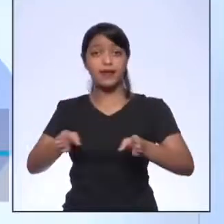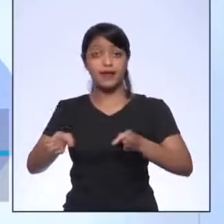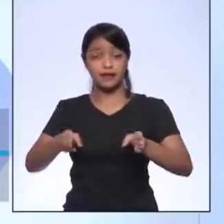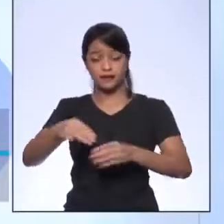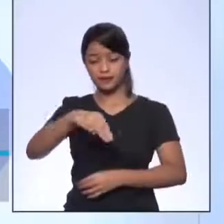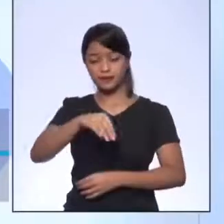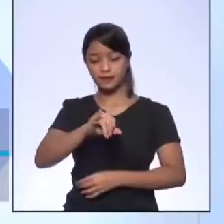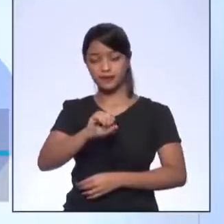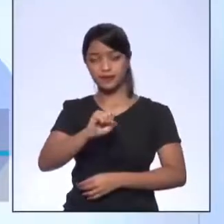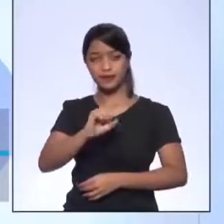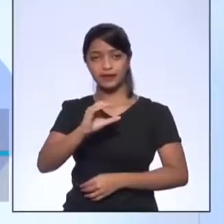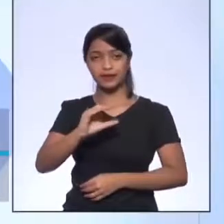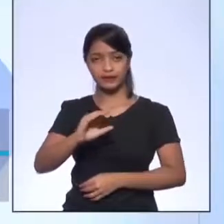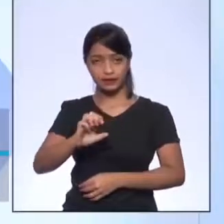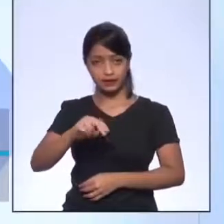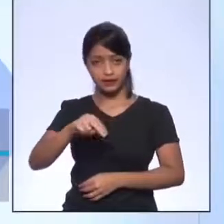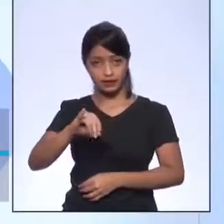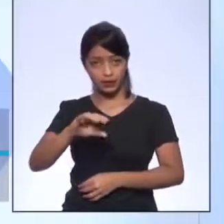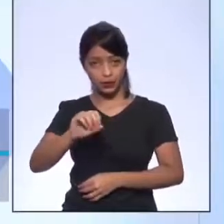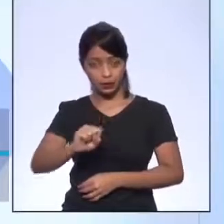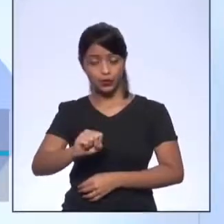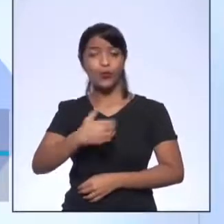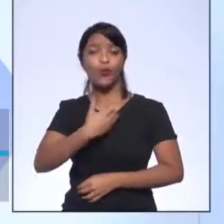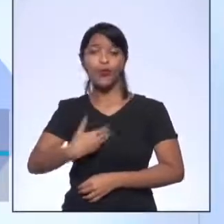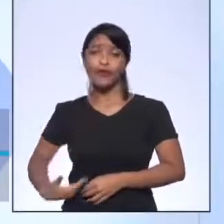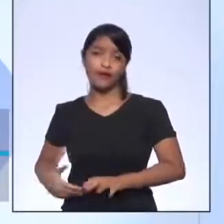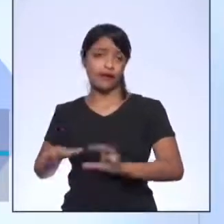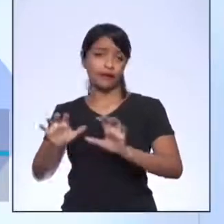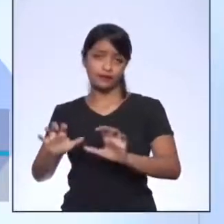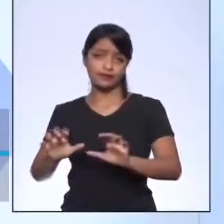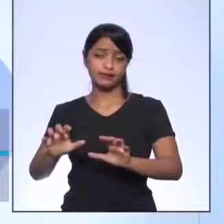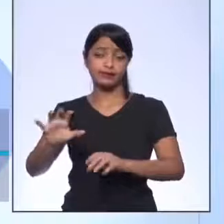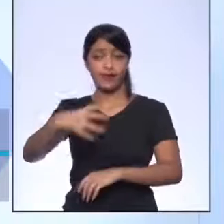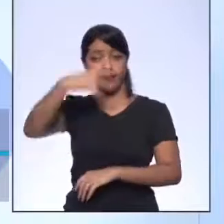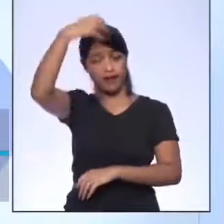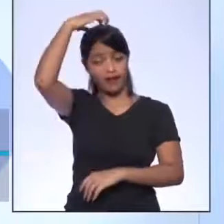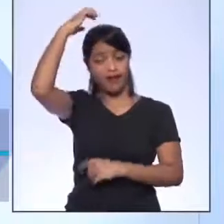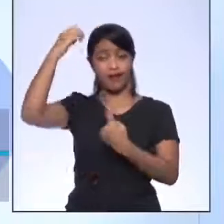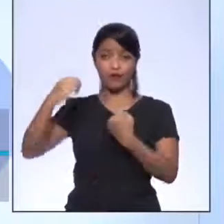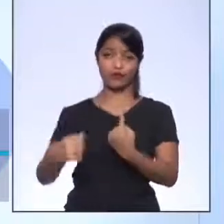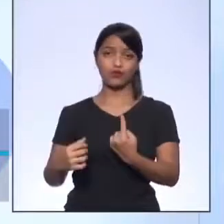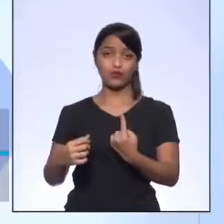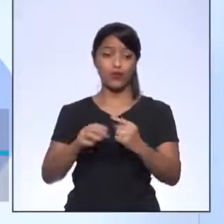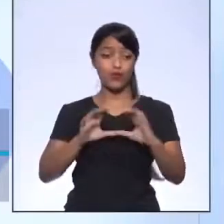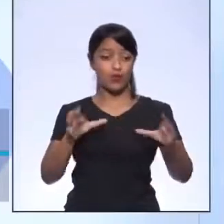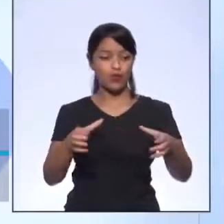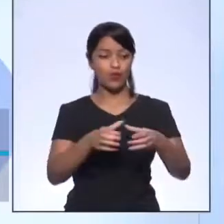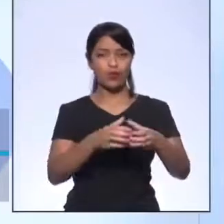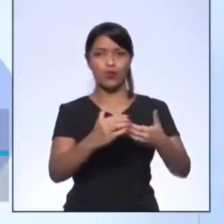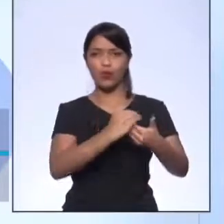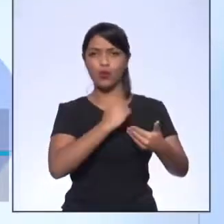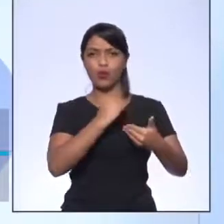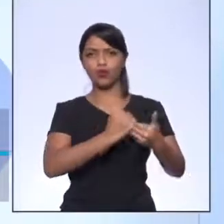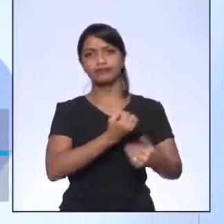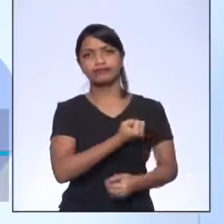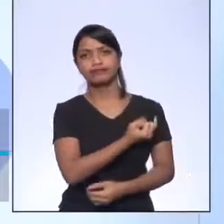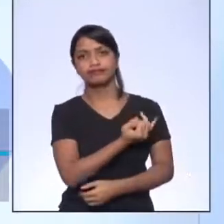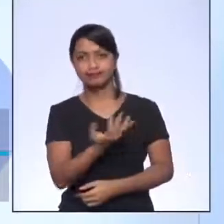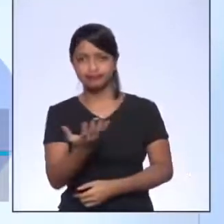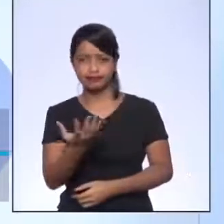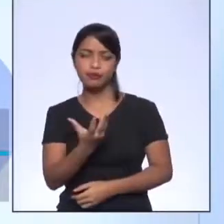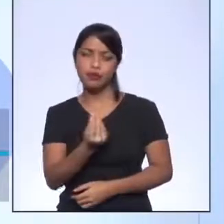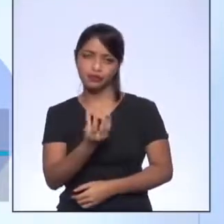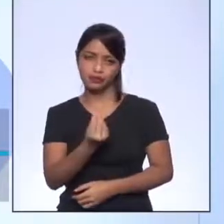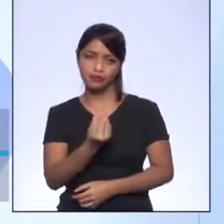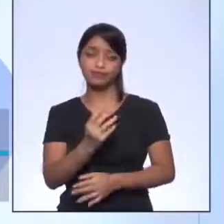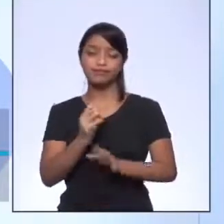de governo, onde nós tínhamos o rei e vários assessores. Mas vocês vão verificar que essa forma de governo